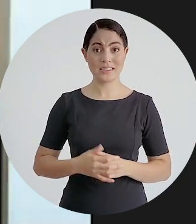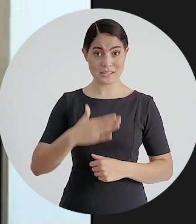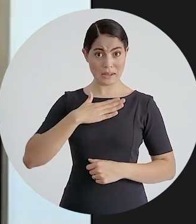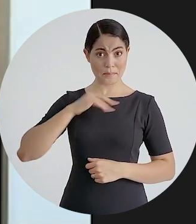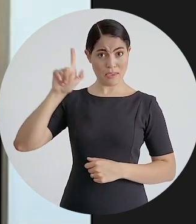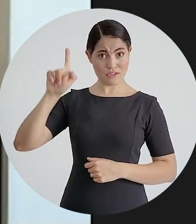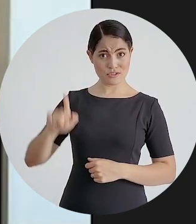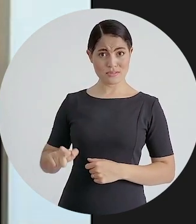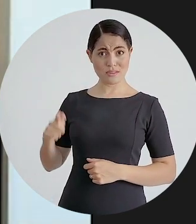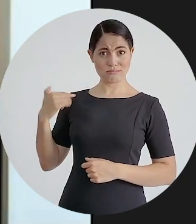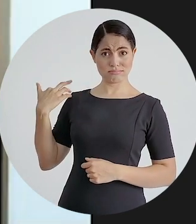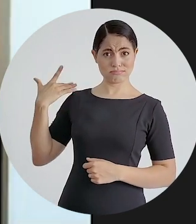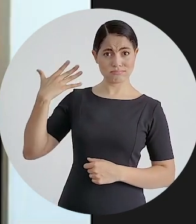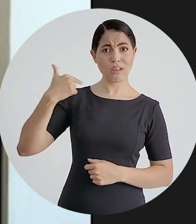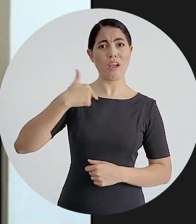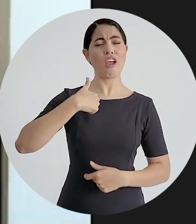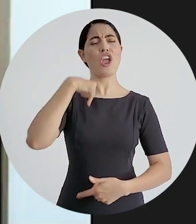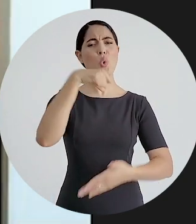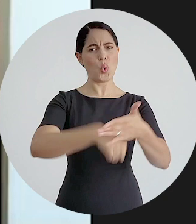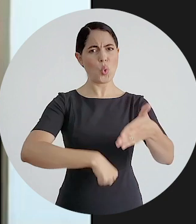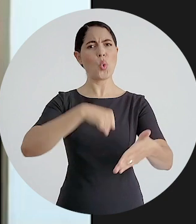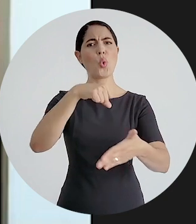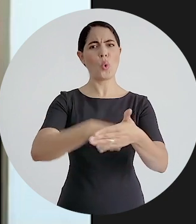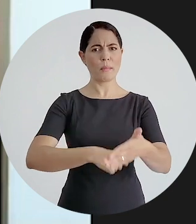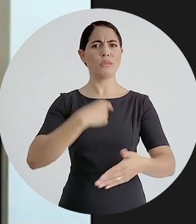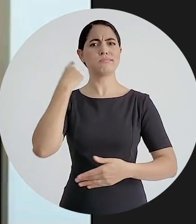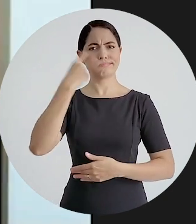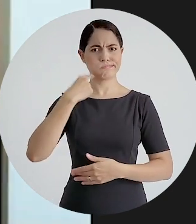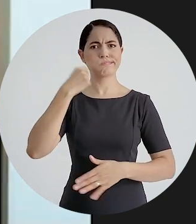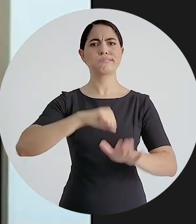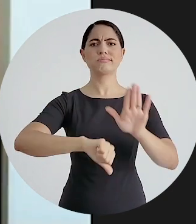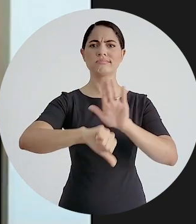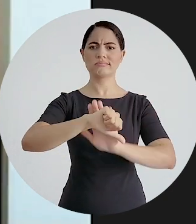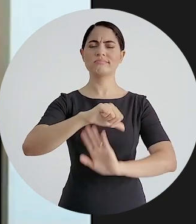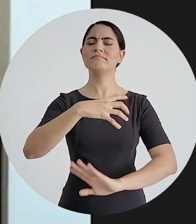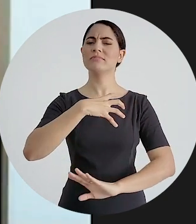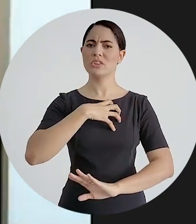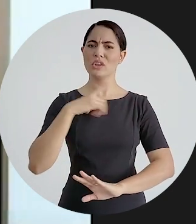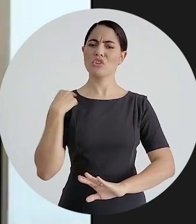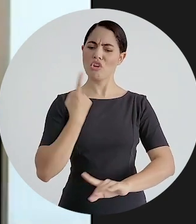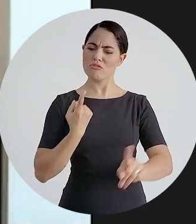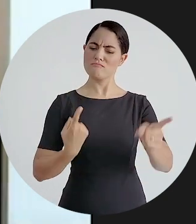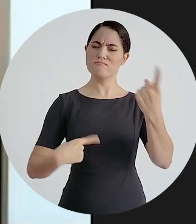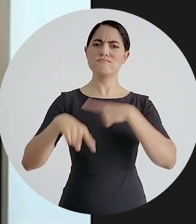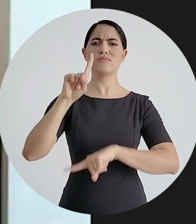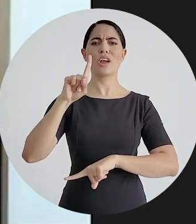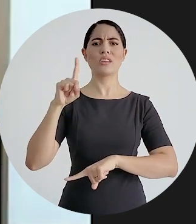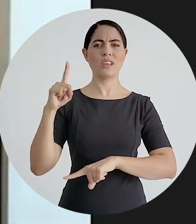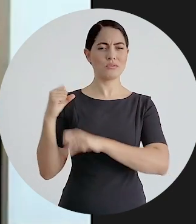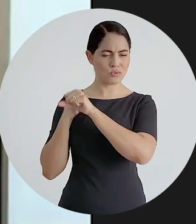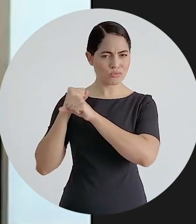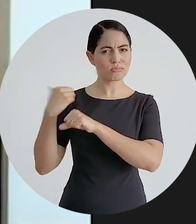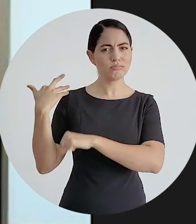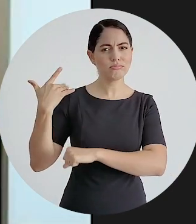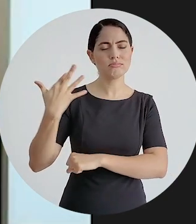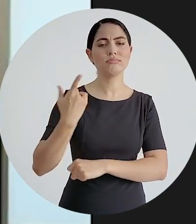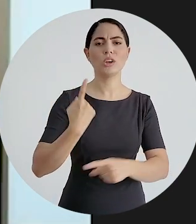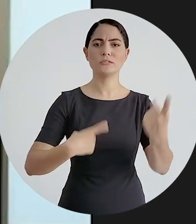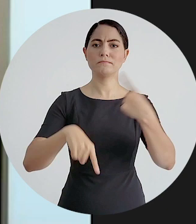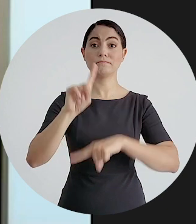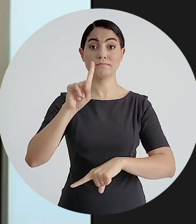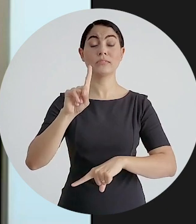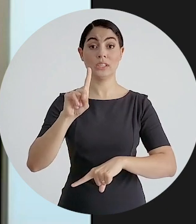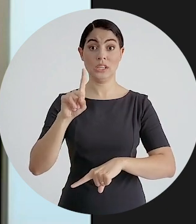e são minhas, as lutas da advocacia criminal e sinto que avançamos bem nos